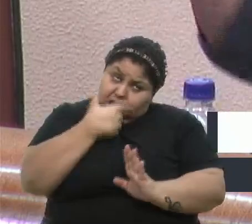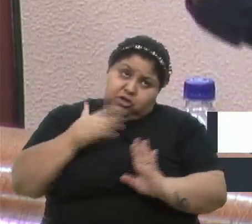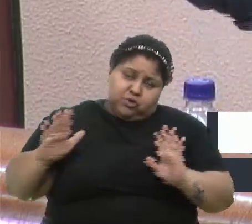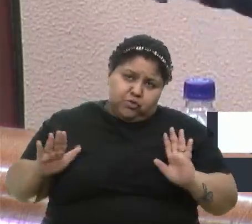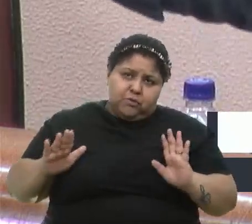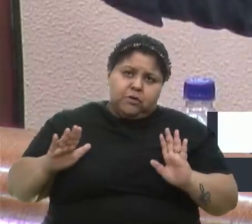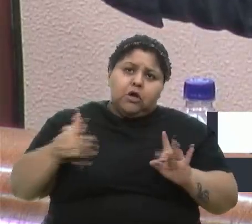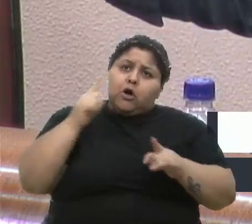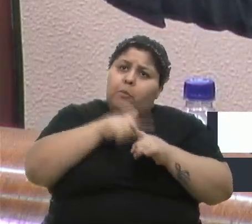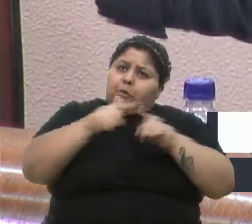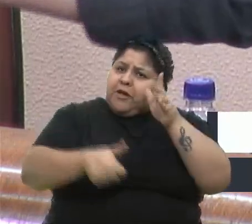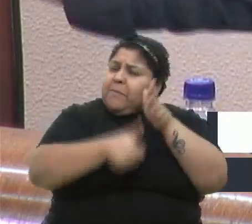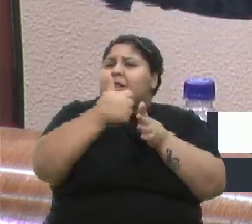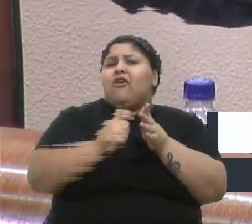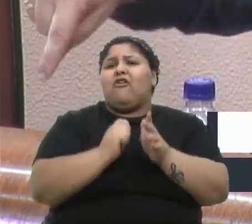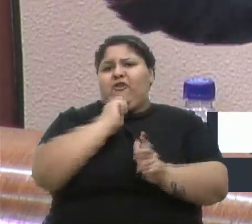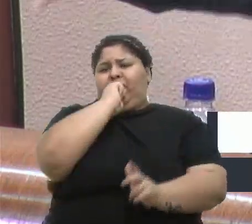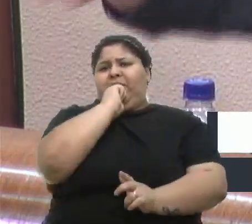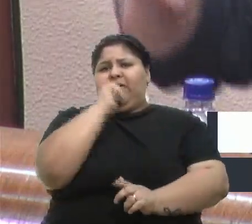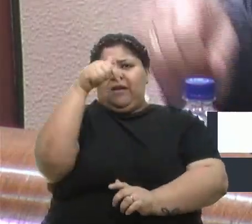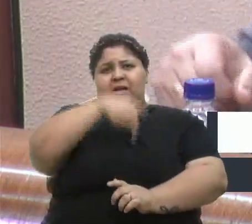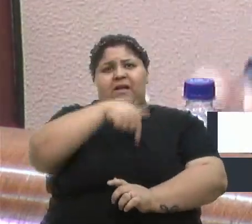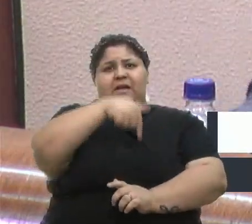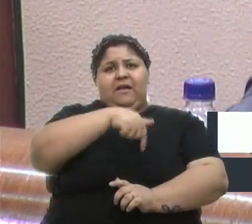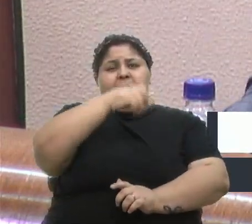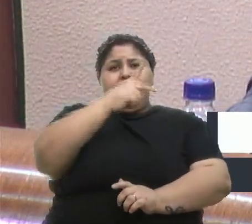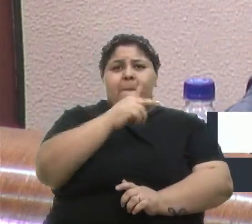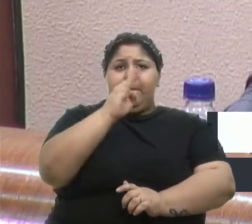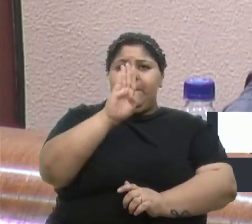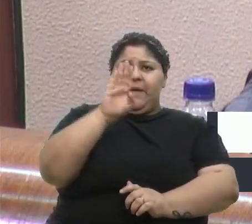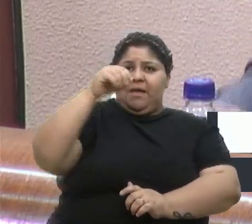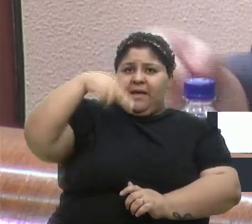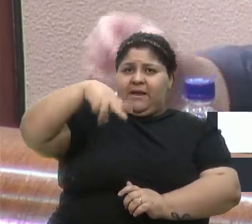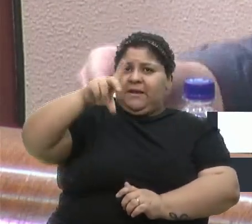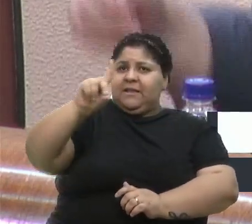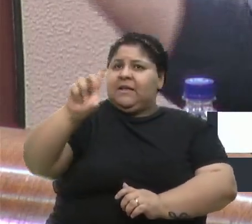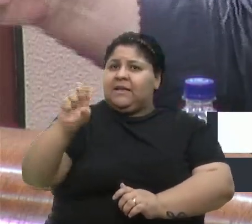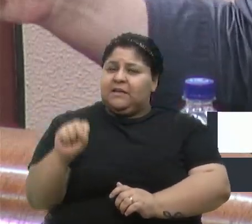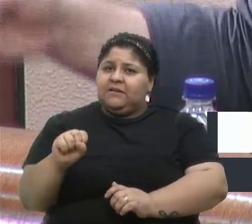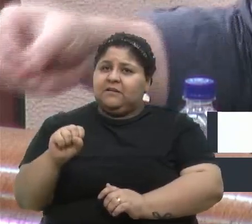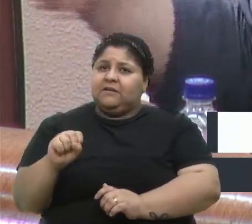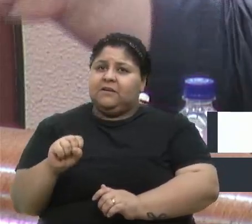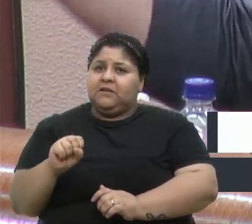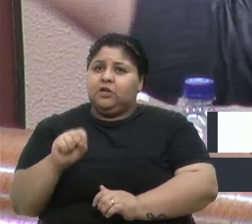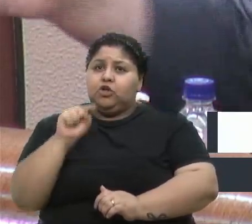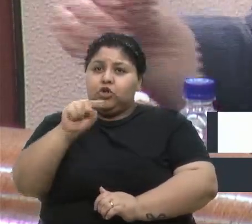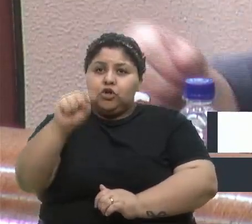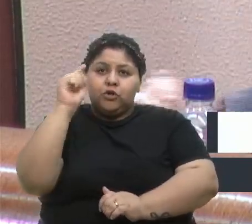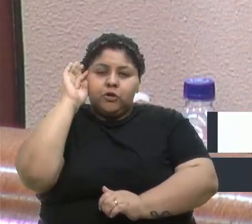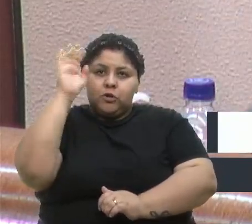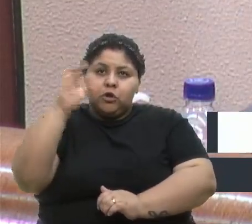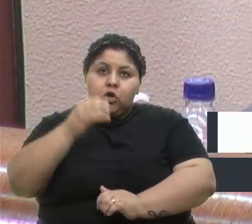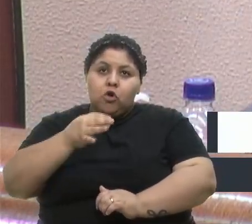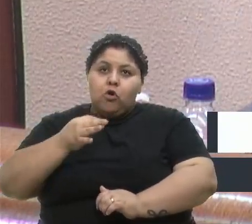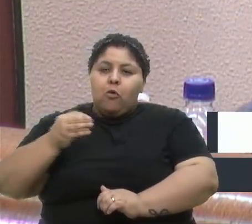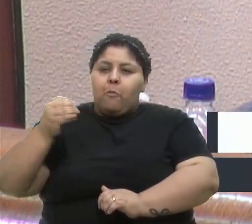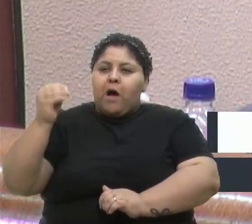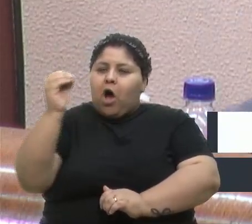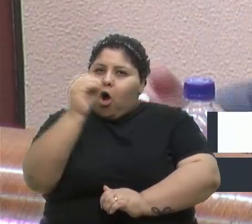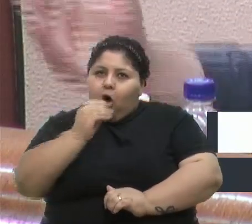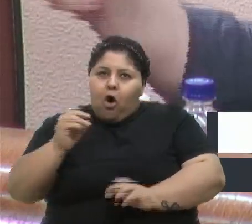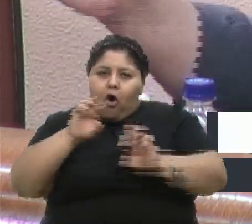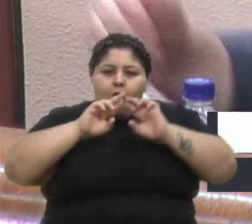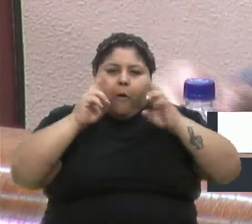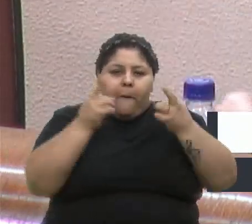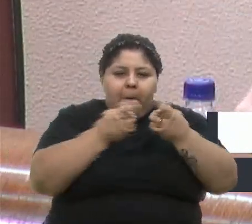vai ser melhor ainda, presidente. Obrigado. Vai estar aqui o BNDES junto. Obrigado. Então, tu imagina que nós vamos ter uma ótima reunião aqui, que nós